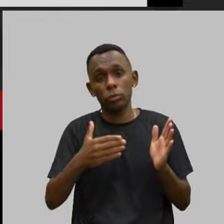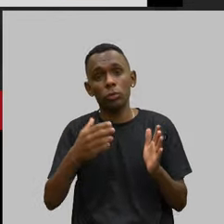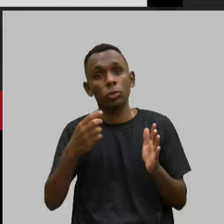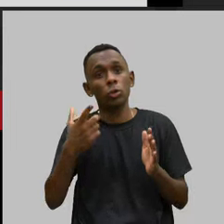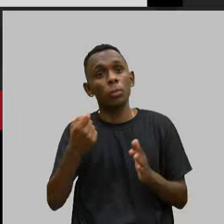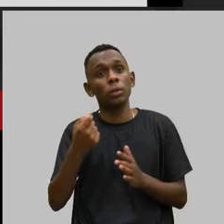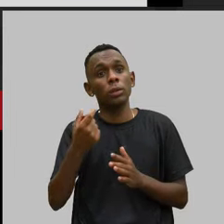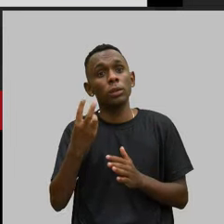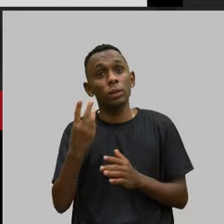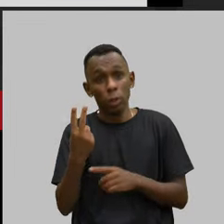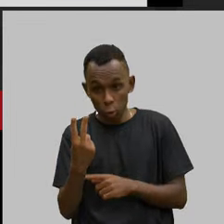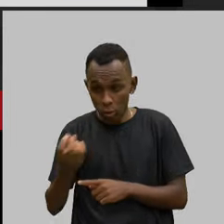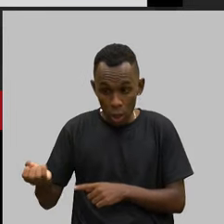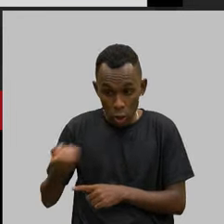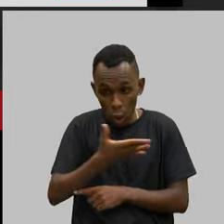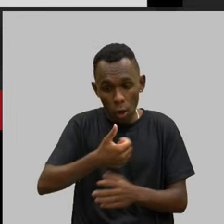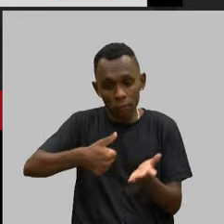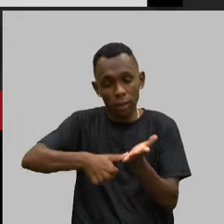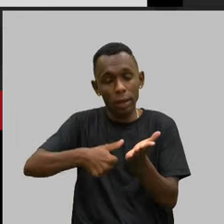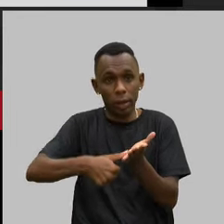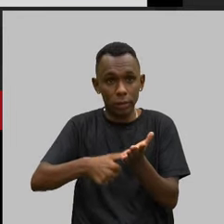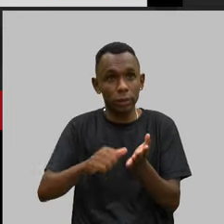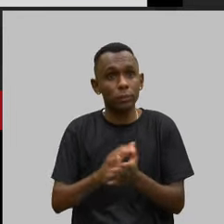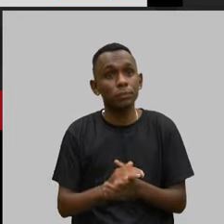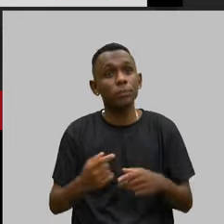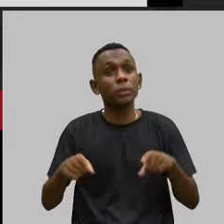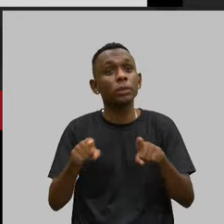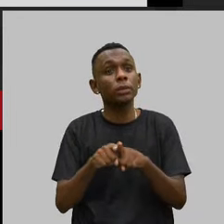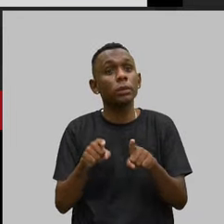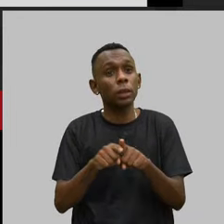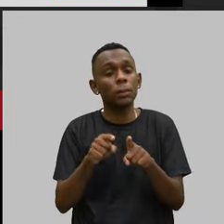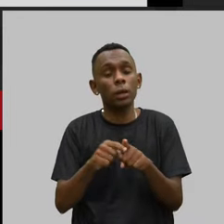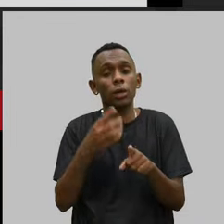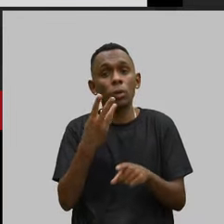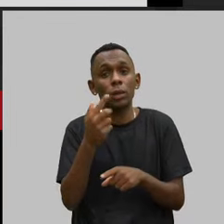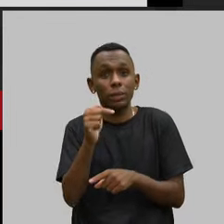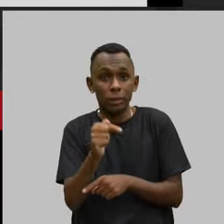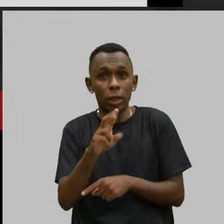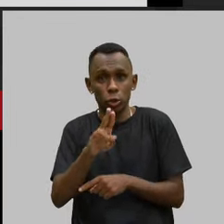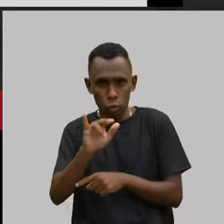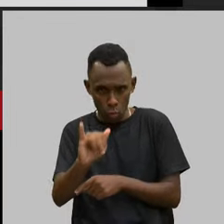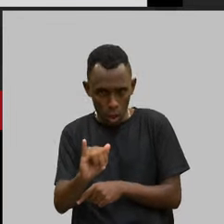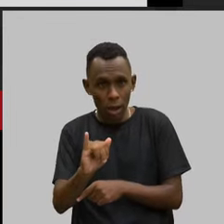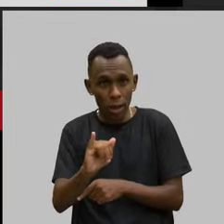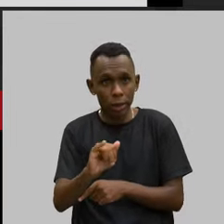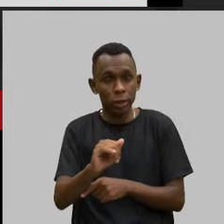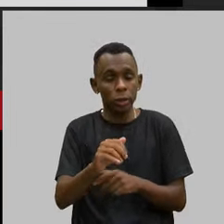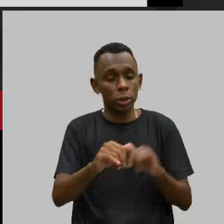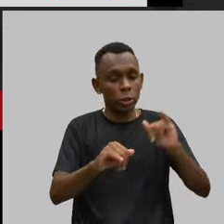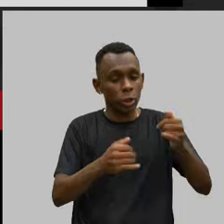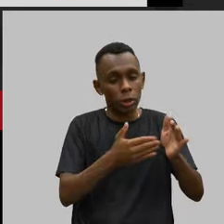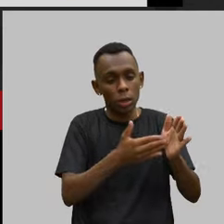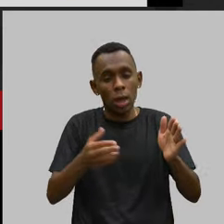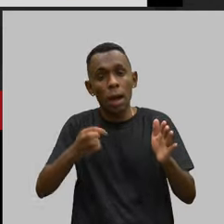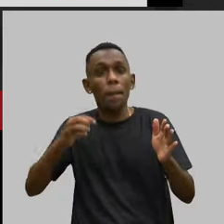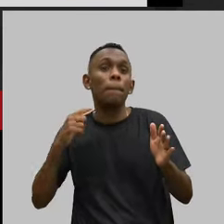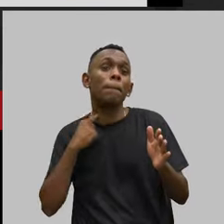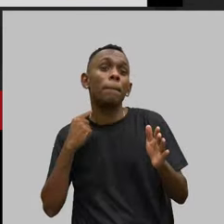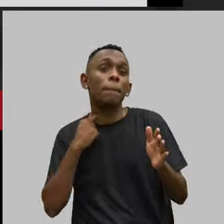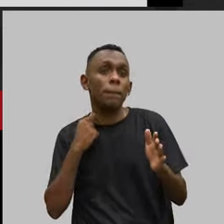carteira a gente inaugurou 47 u sendo que só de Janeiro a maio de